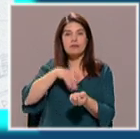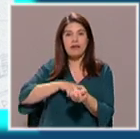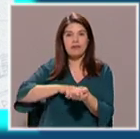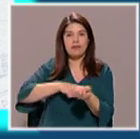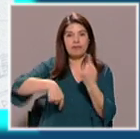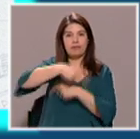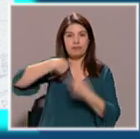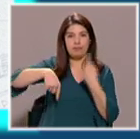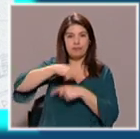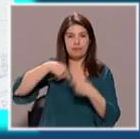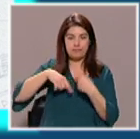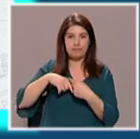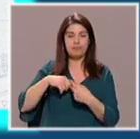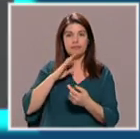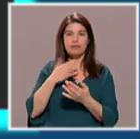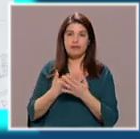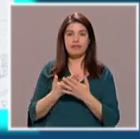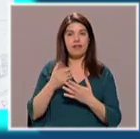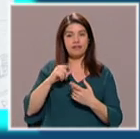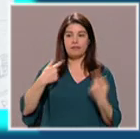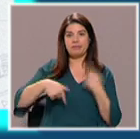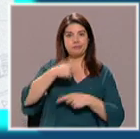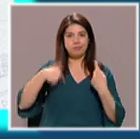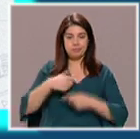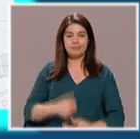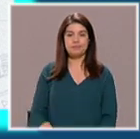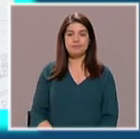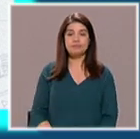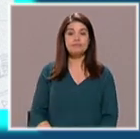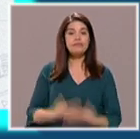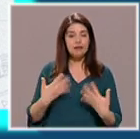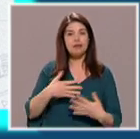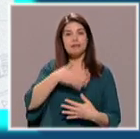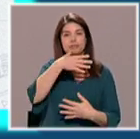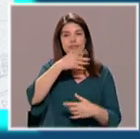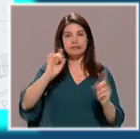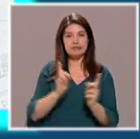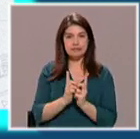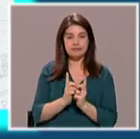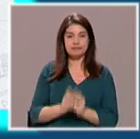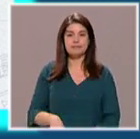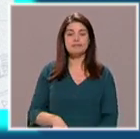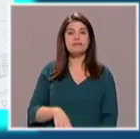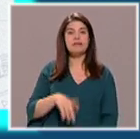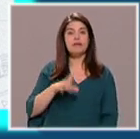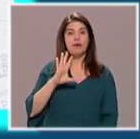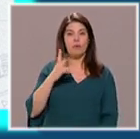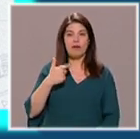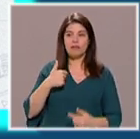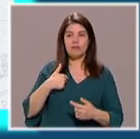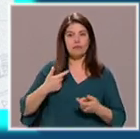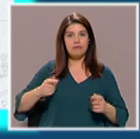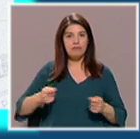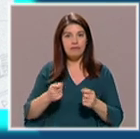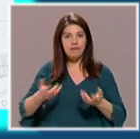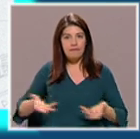produzir a energia metabólica. Podemos então agora sistematizar que sempre que há um estímulo, e